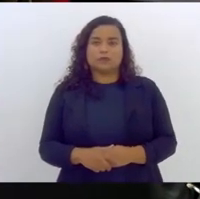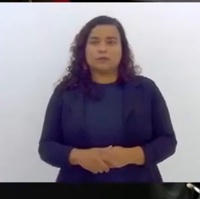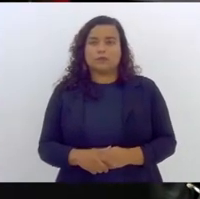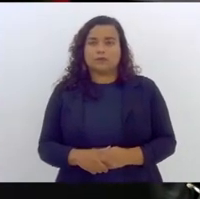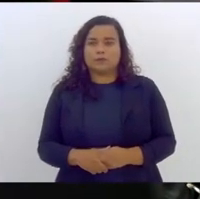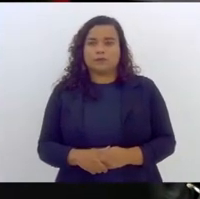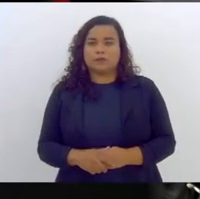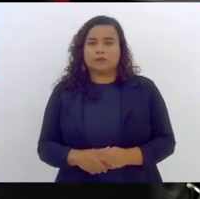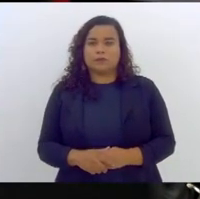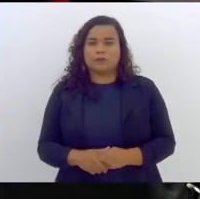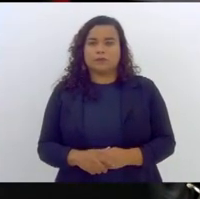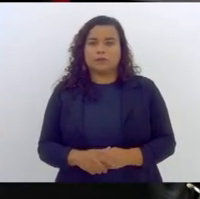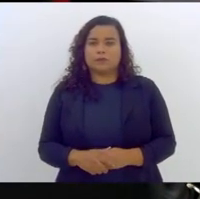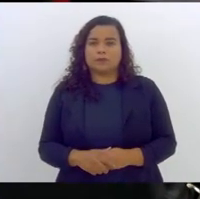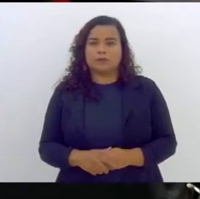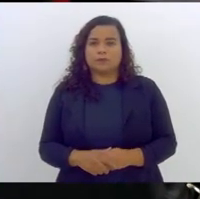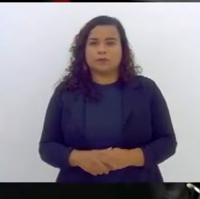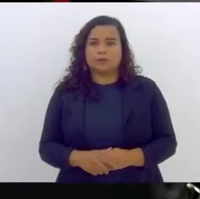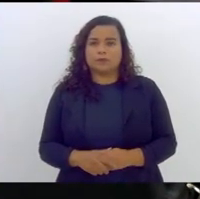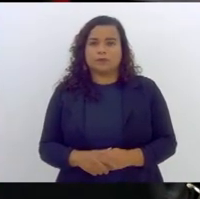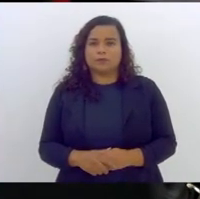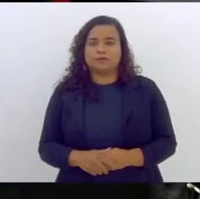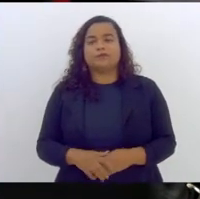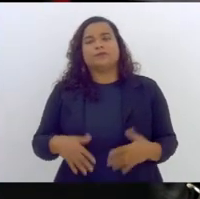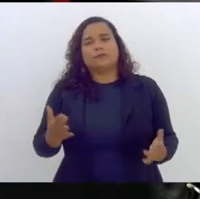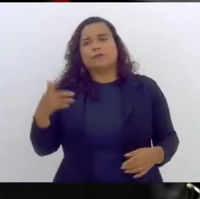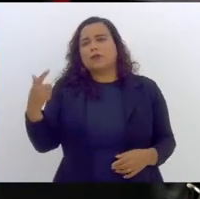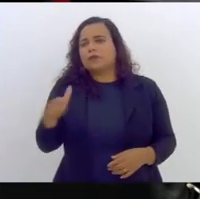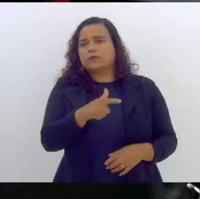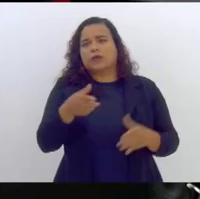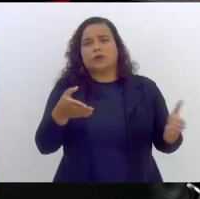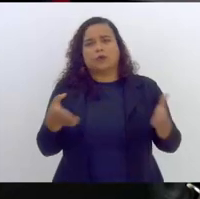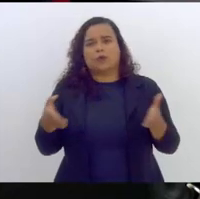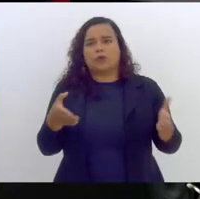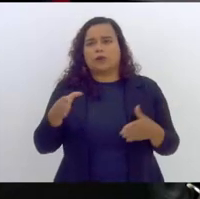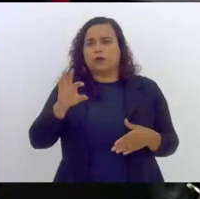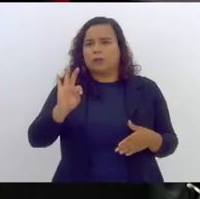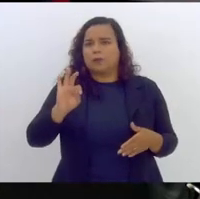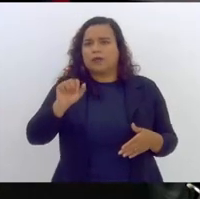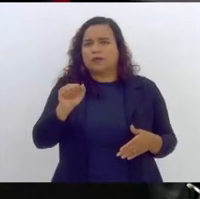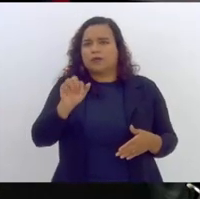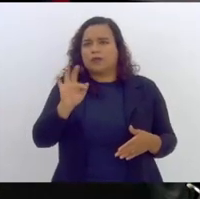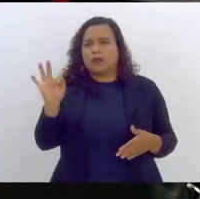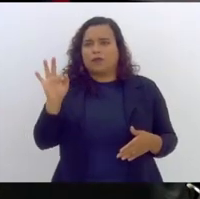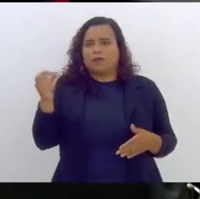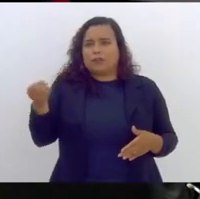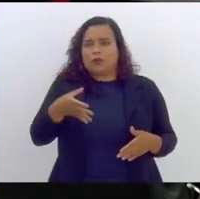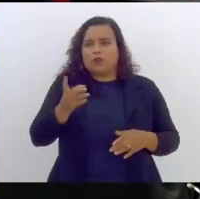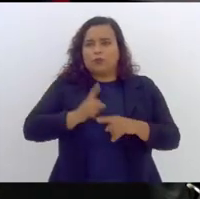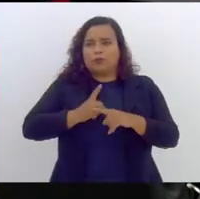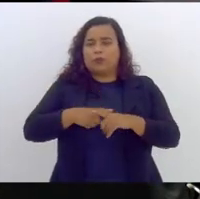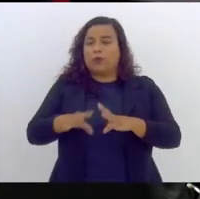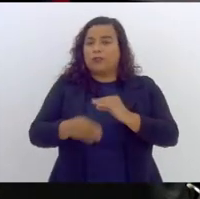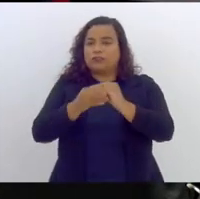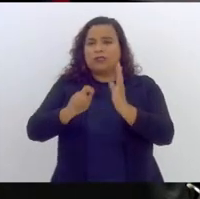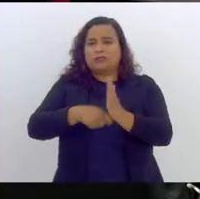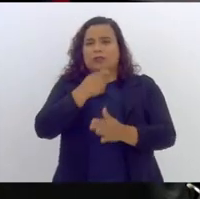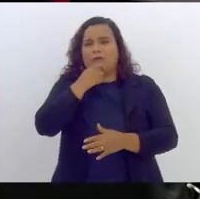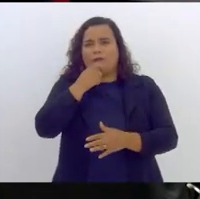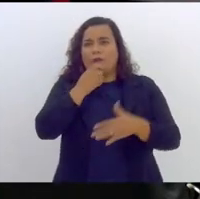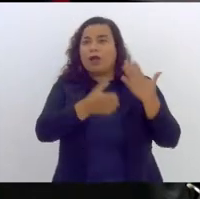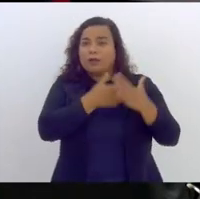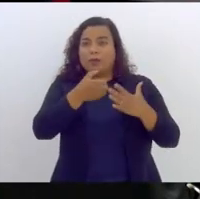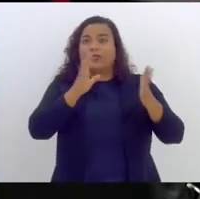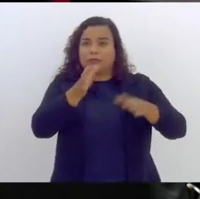por favor a um cronograma para o novo TAF até porque ainda não foi assinado aditivo embora a empresa já